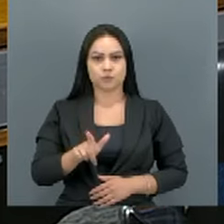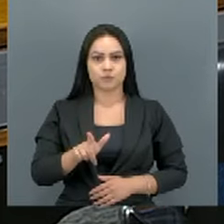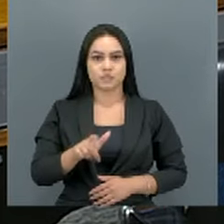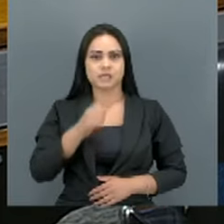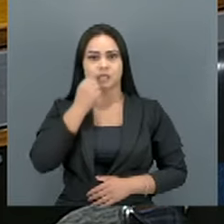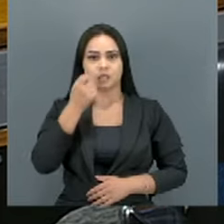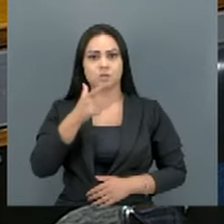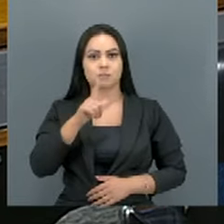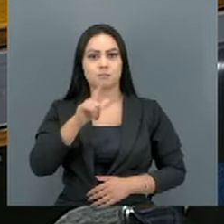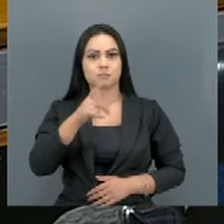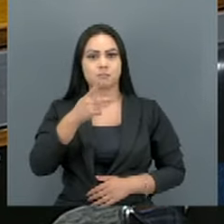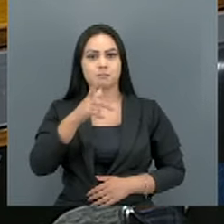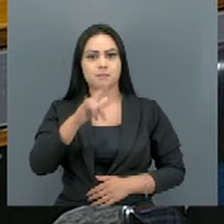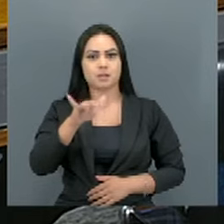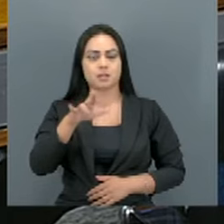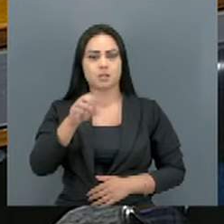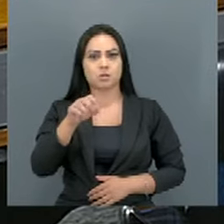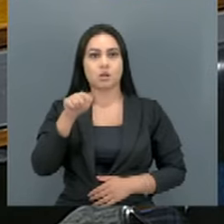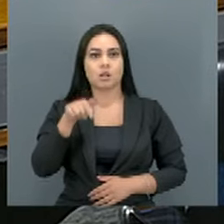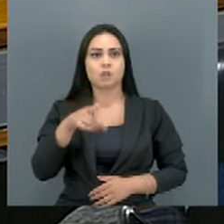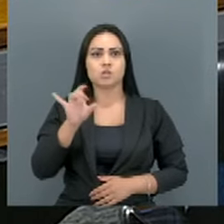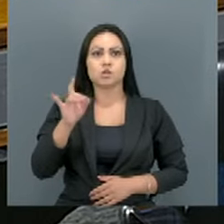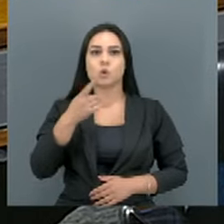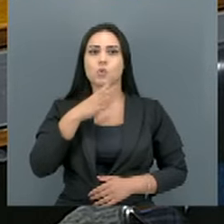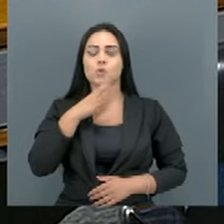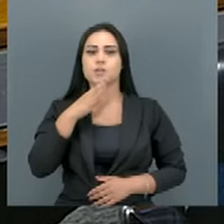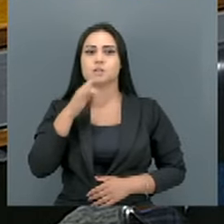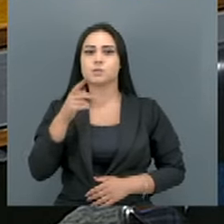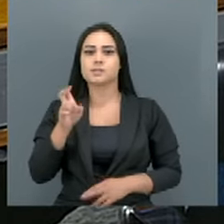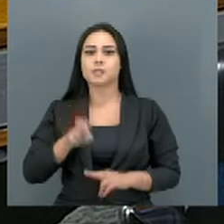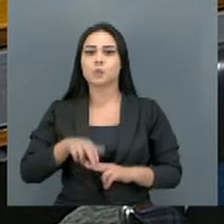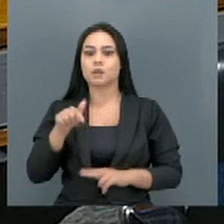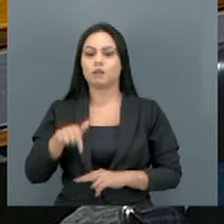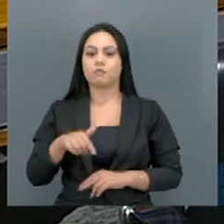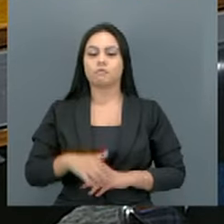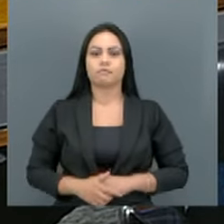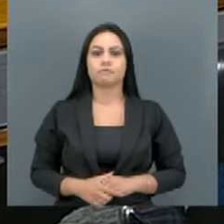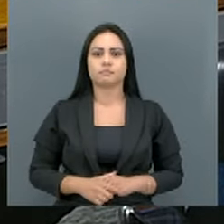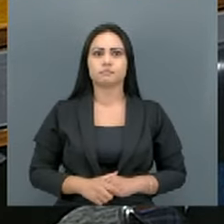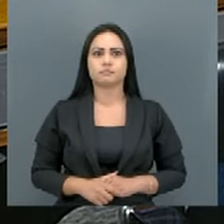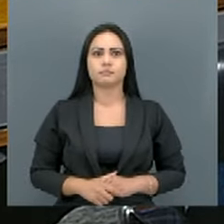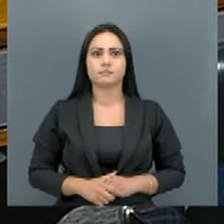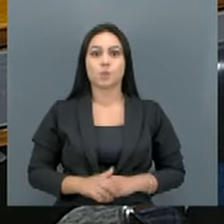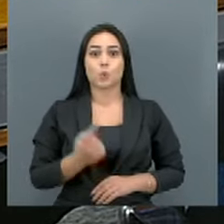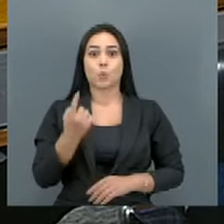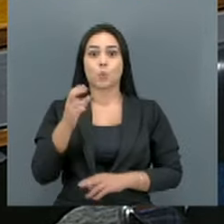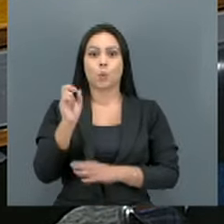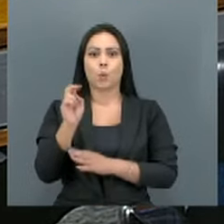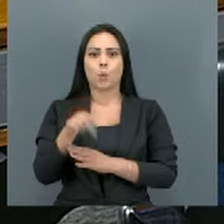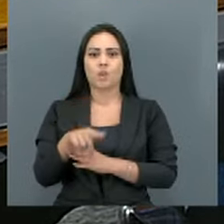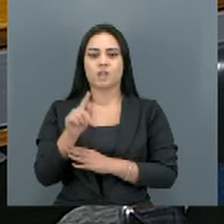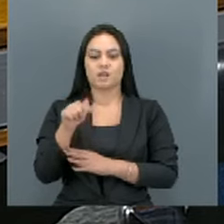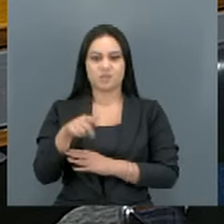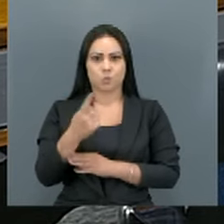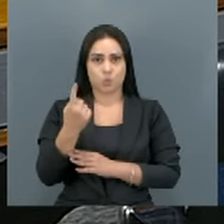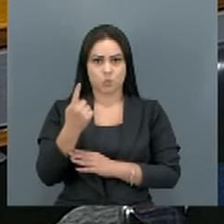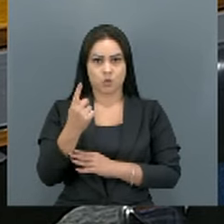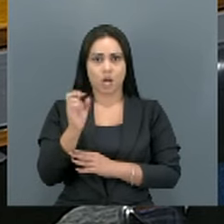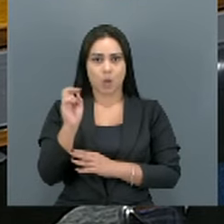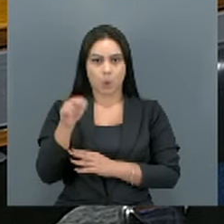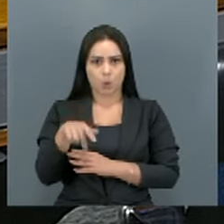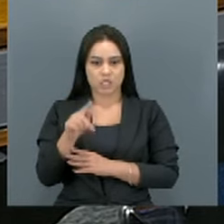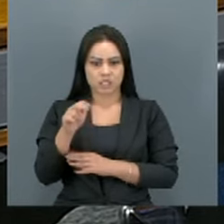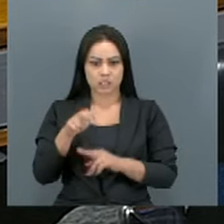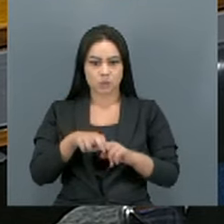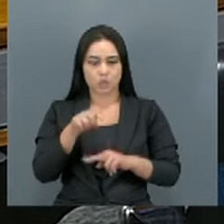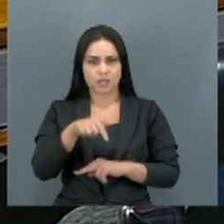Plínio, porque dali só conheço um que sentou aqui nessa mesa. Uma ONG. E dessa uma ONG que sentou aqui, se a